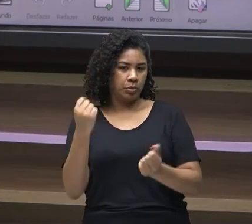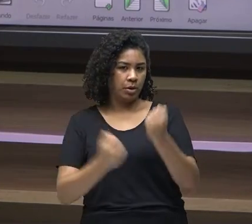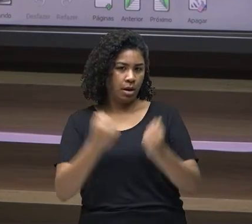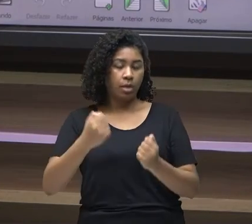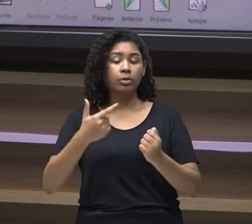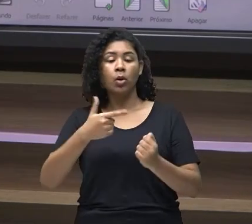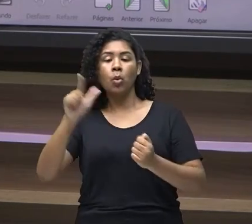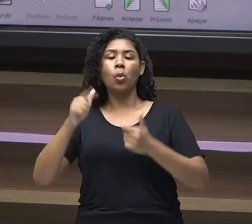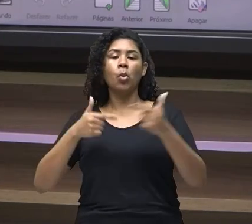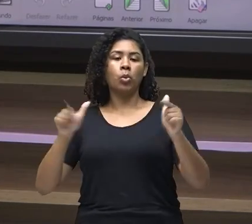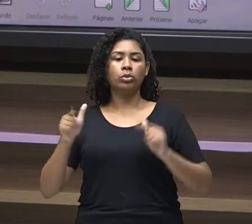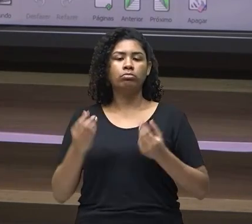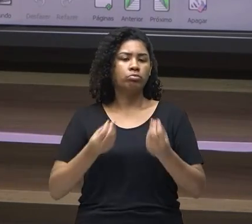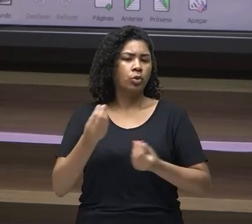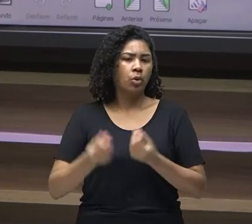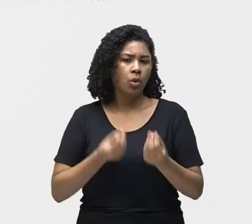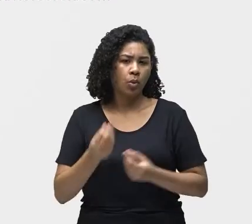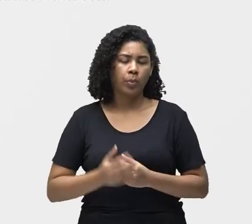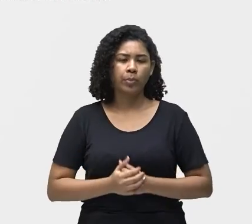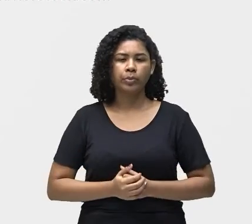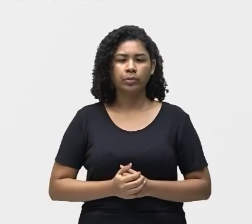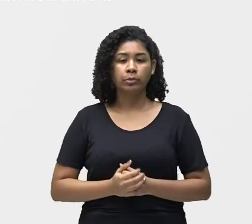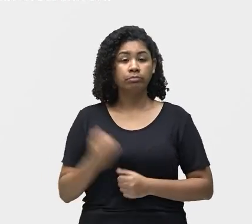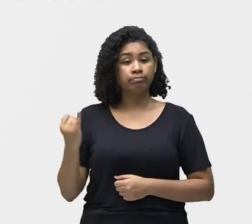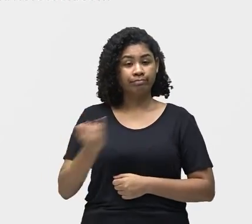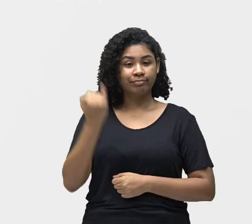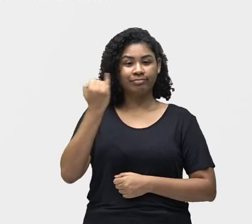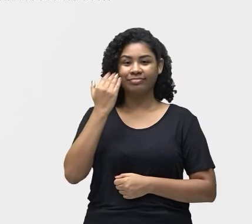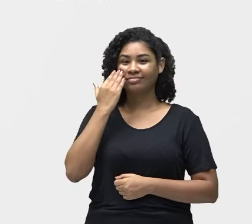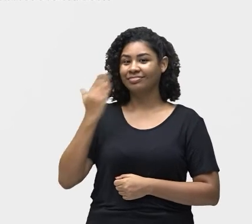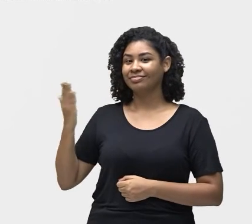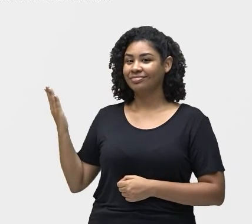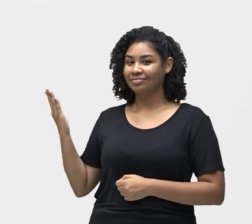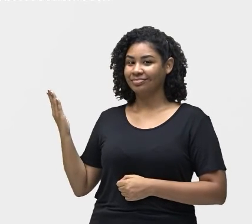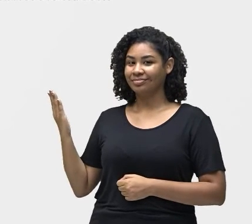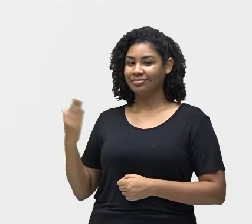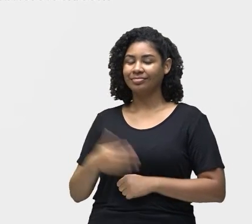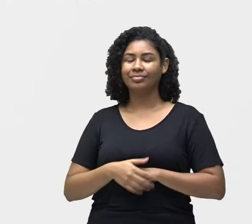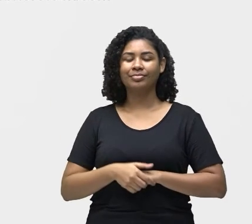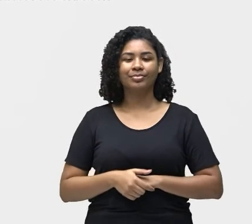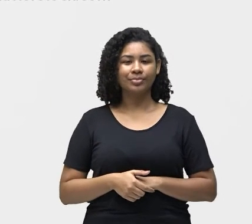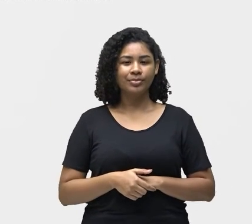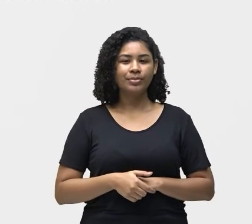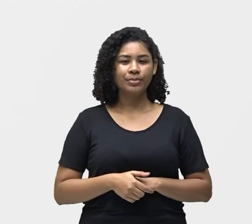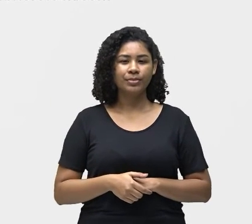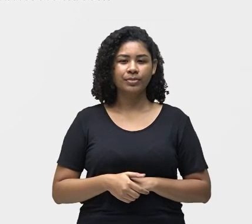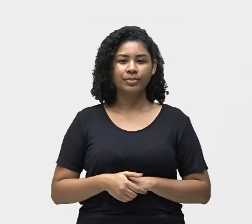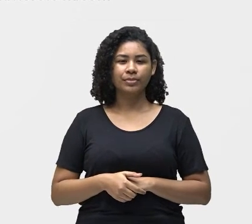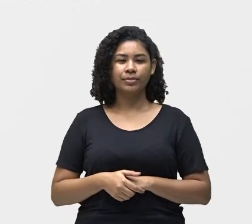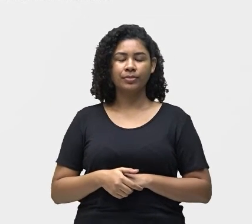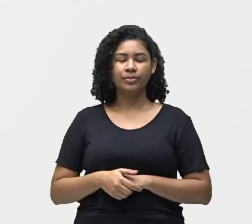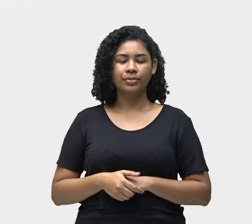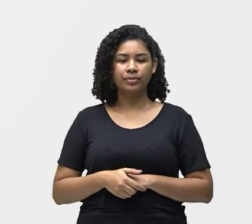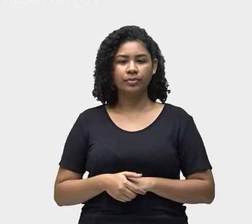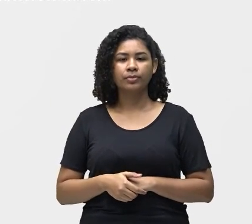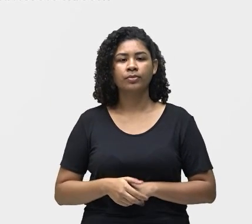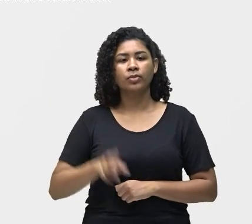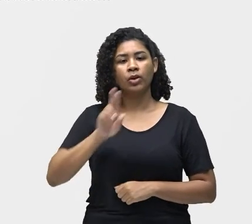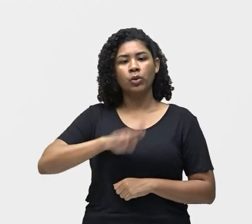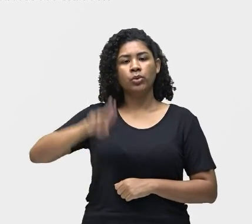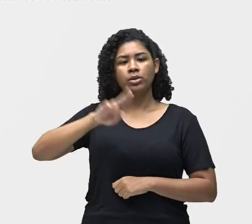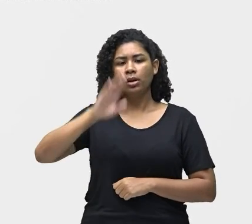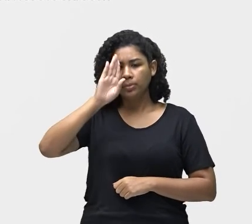derivados do petróleo. O outro uso importante é aquele que nós observamos. É utilizado ali, ó, na